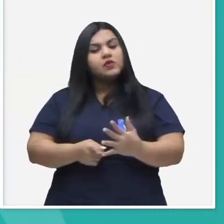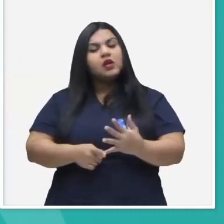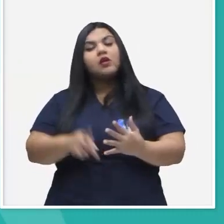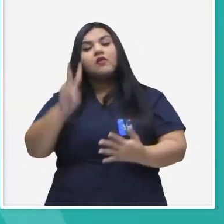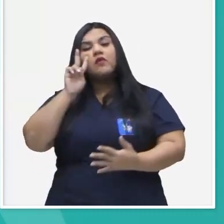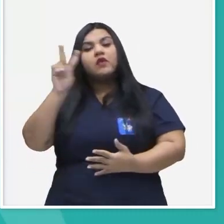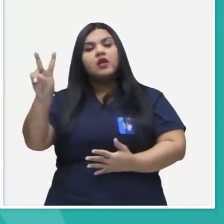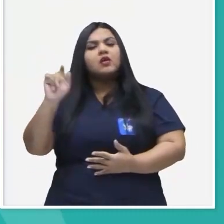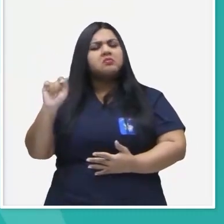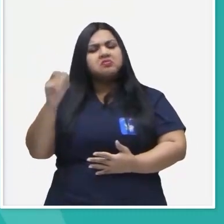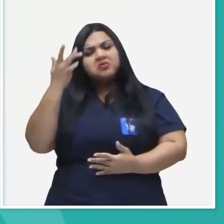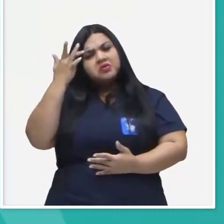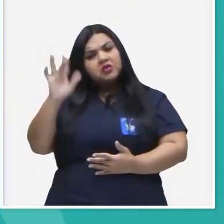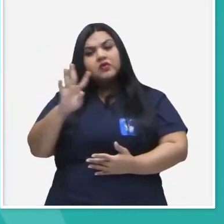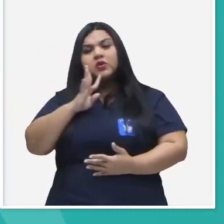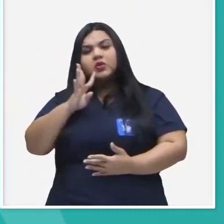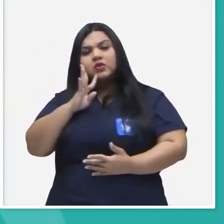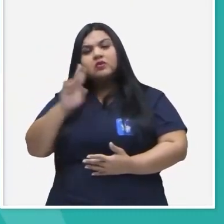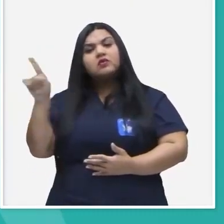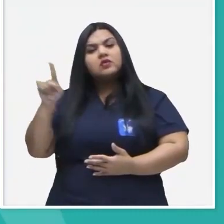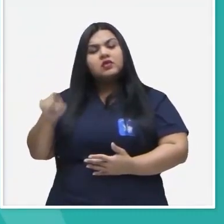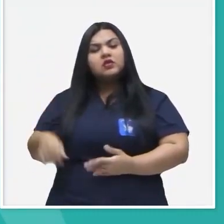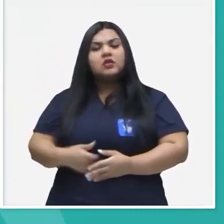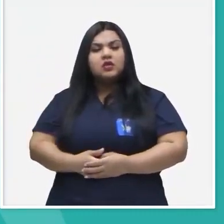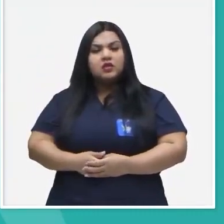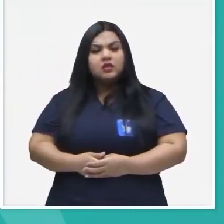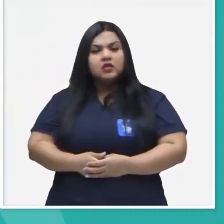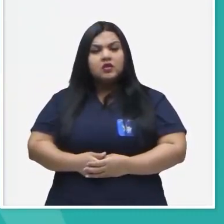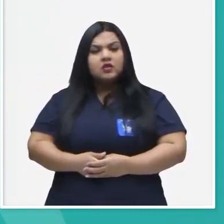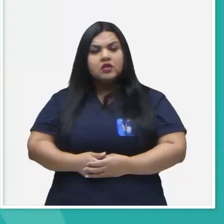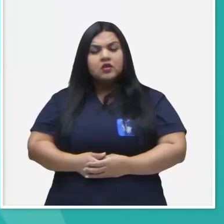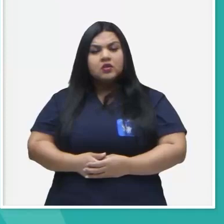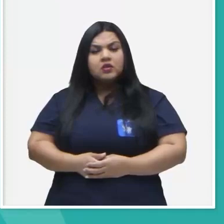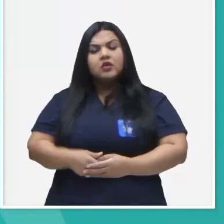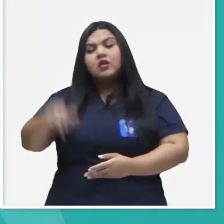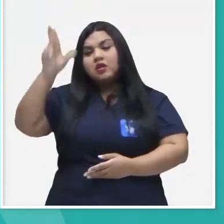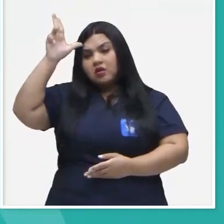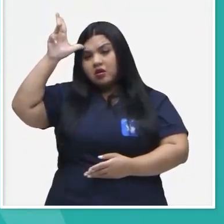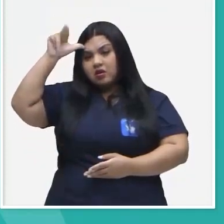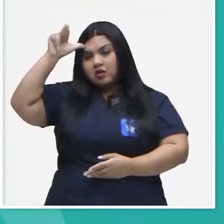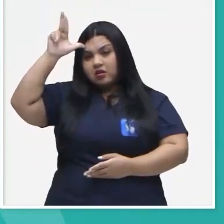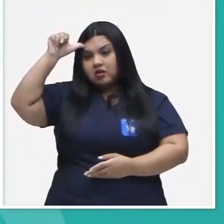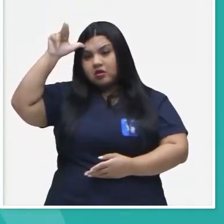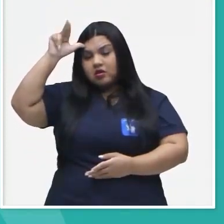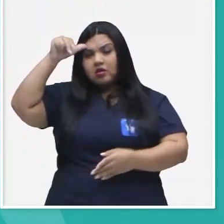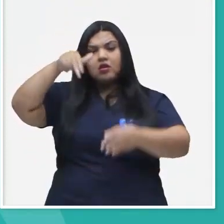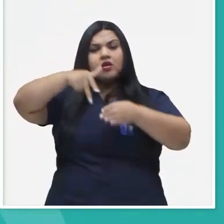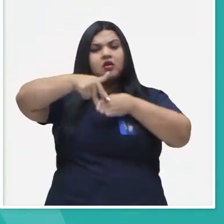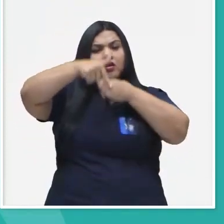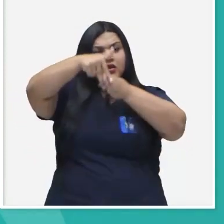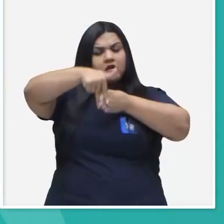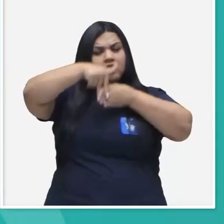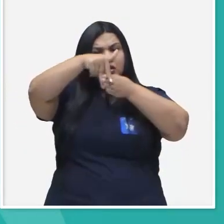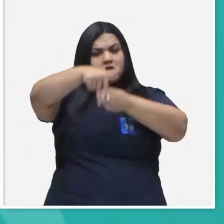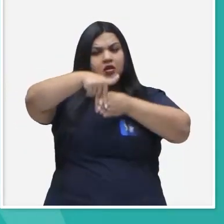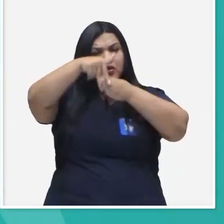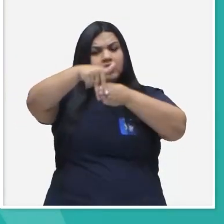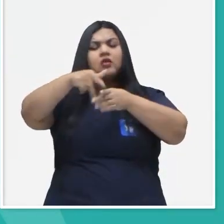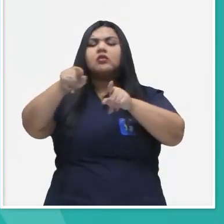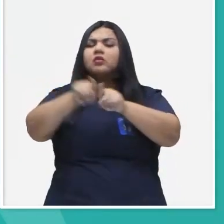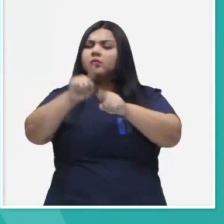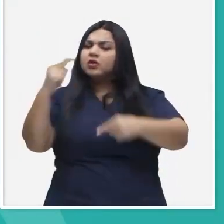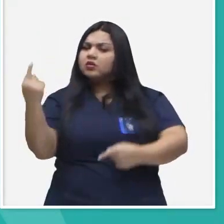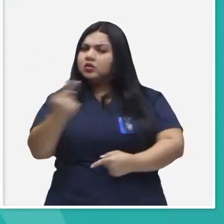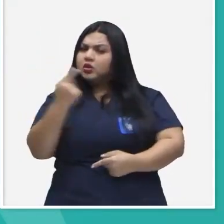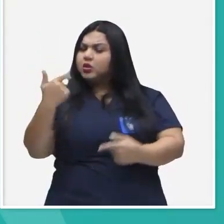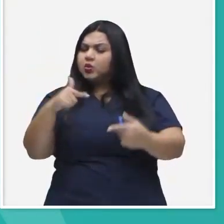ver, talvez vocês não conheçam muito, mas vocês vão conhecer agora, que é o hipismo, que também é um esporte individual, onde não